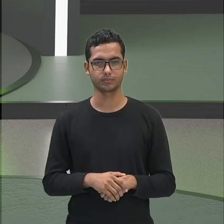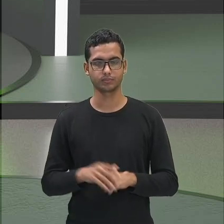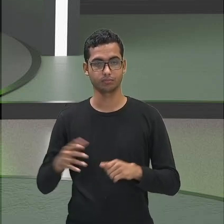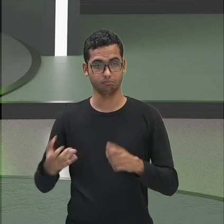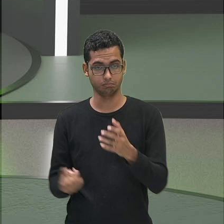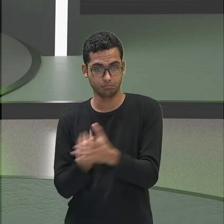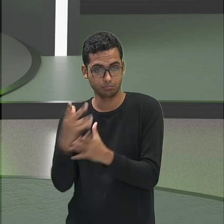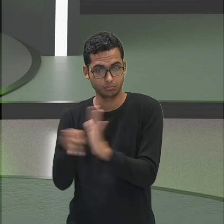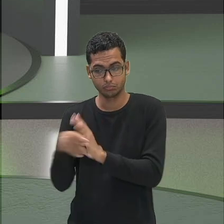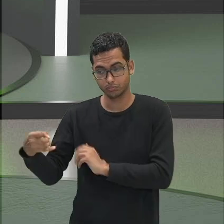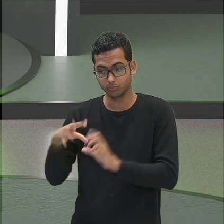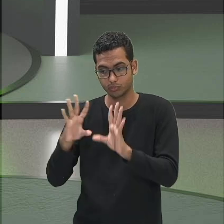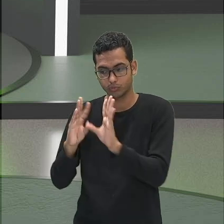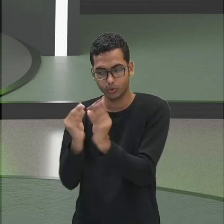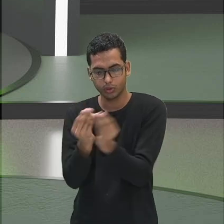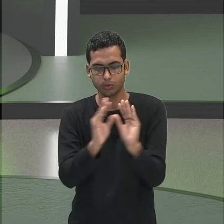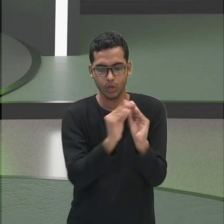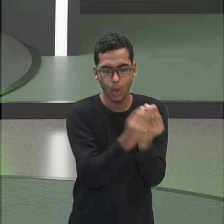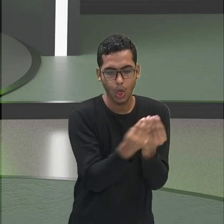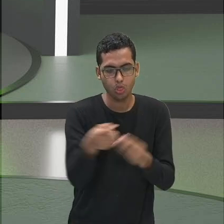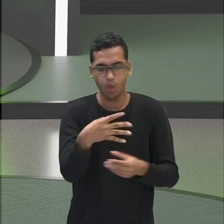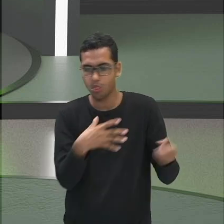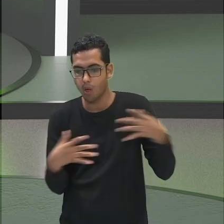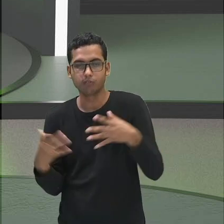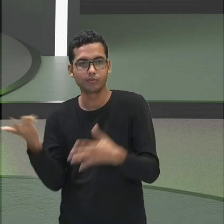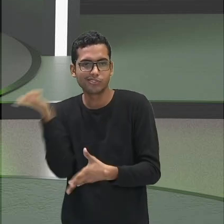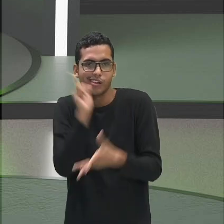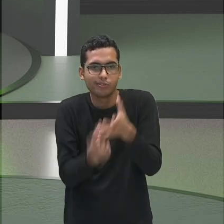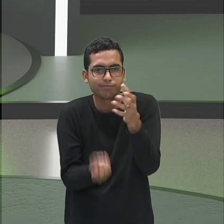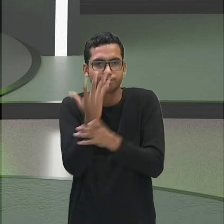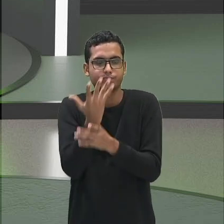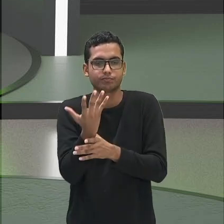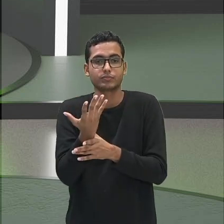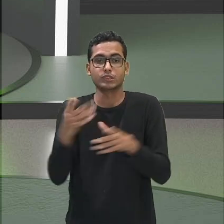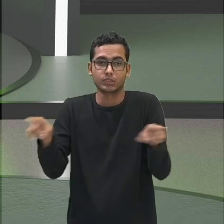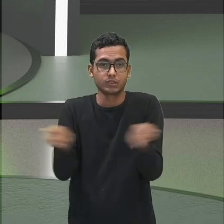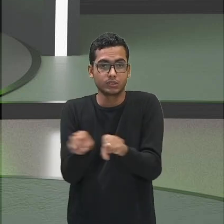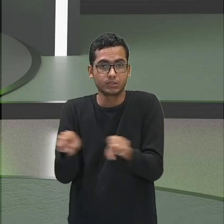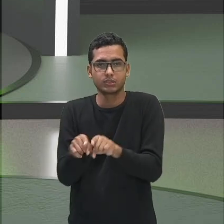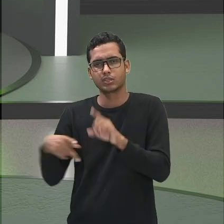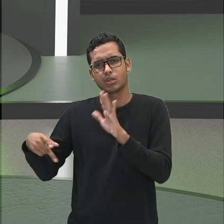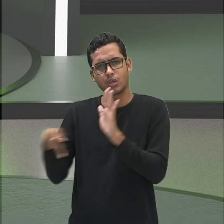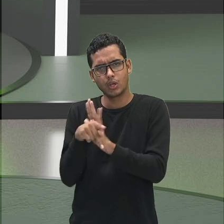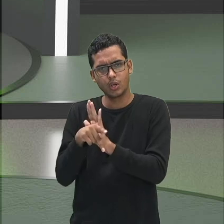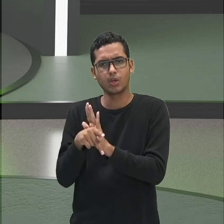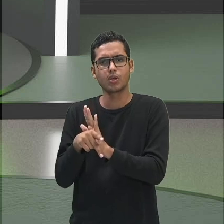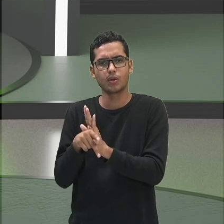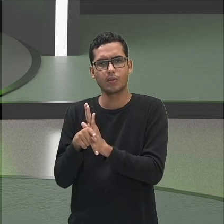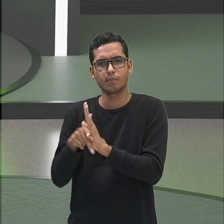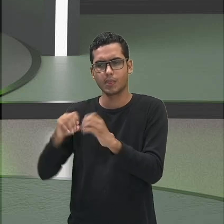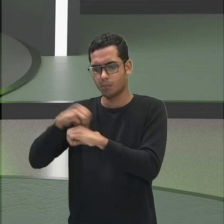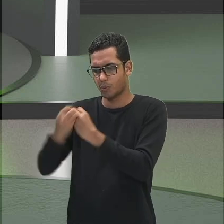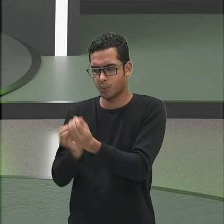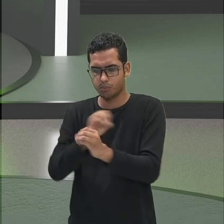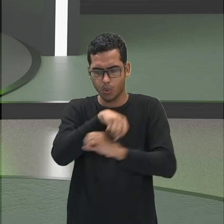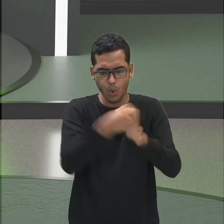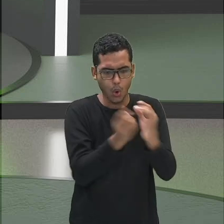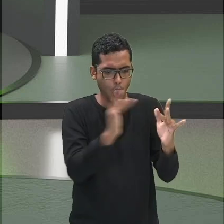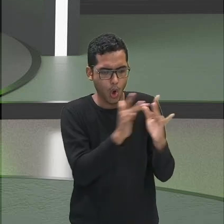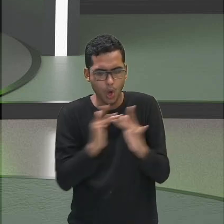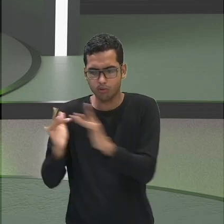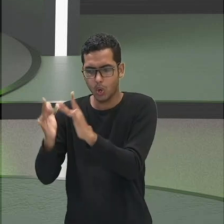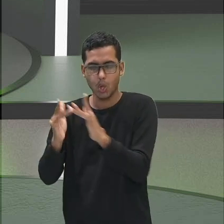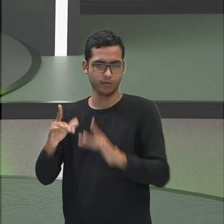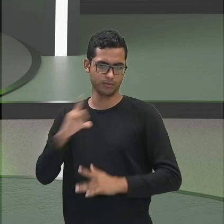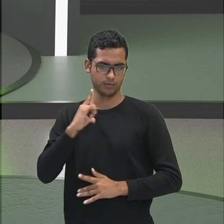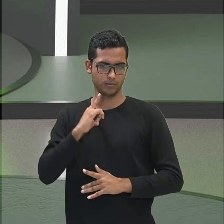novas substâncias. Às vezes, as moléculas elas têm contato, mas elas não têm energia de ativação, né? É